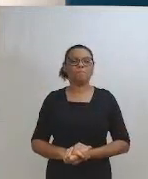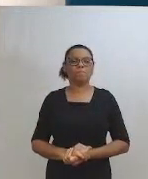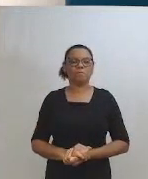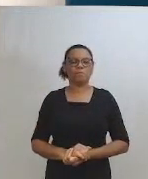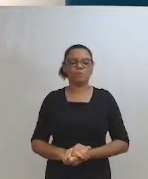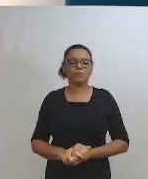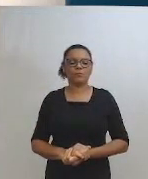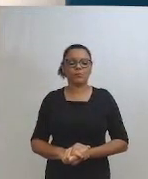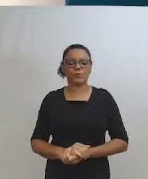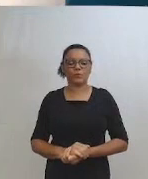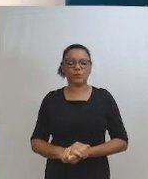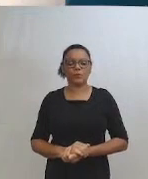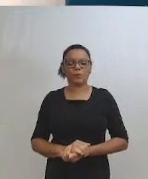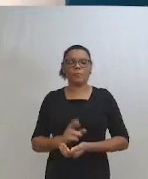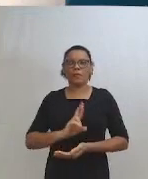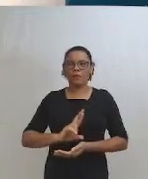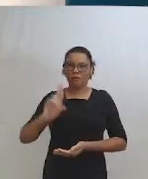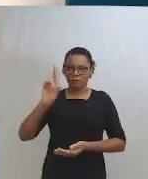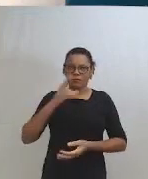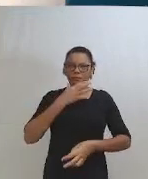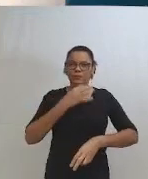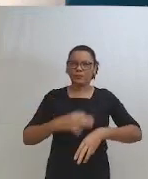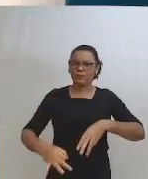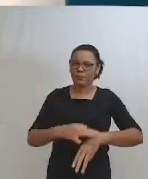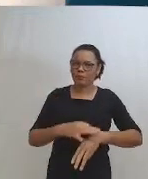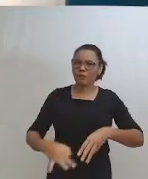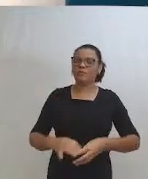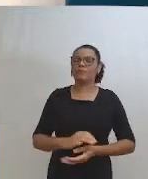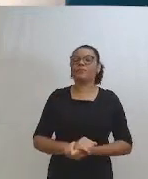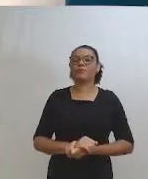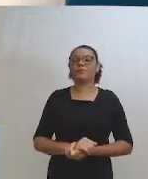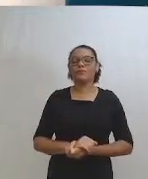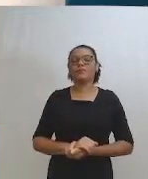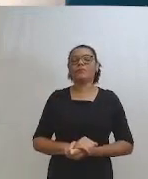Relatoria do ministro Rogério Schietti Cruz, em barra de declaração no RESP